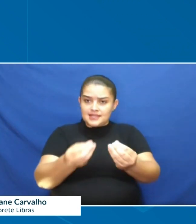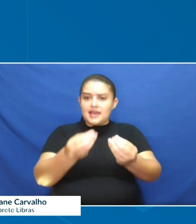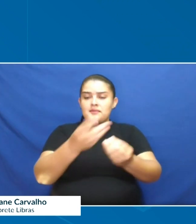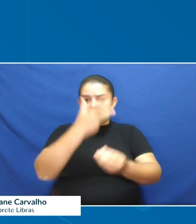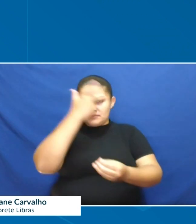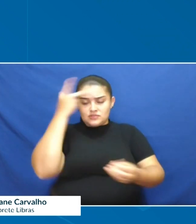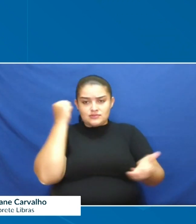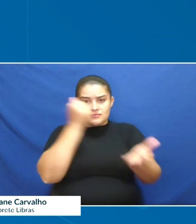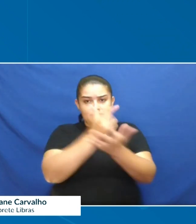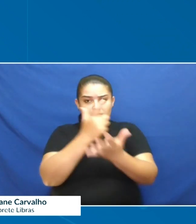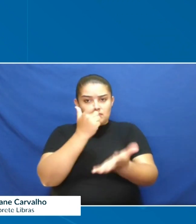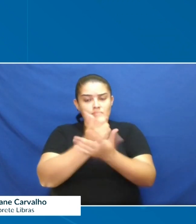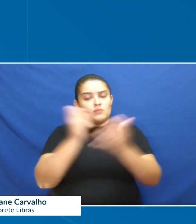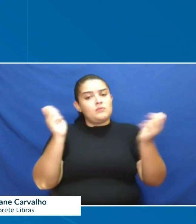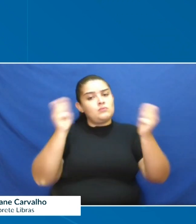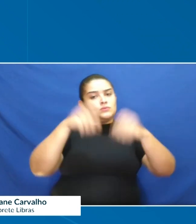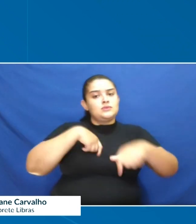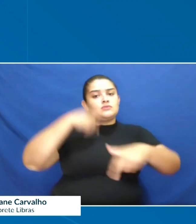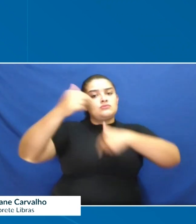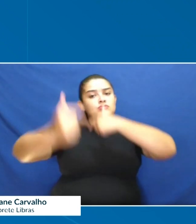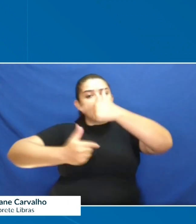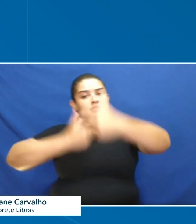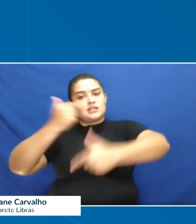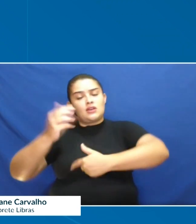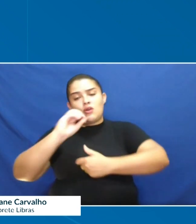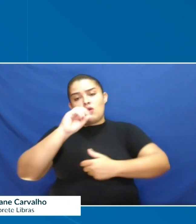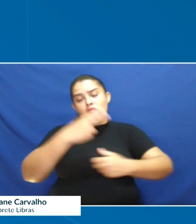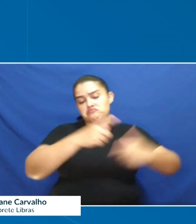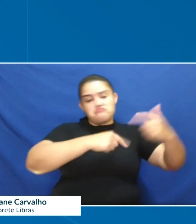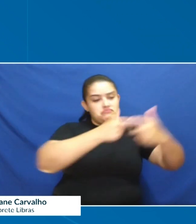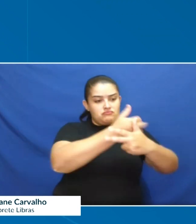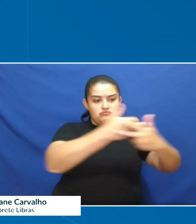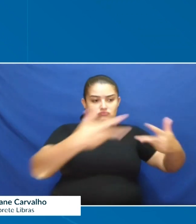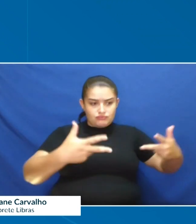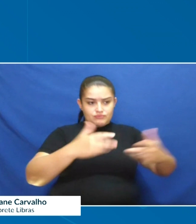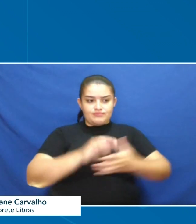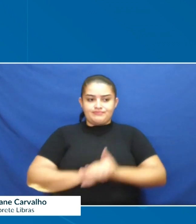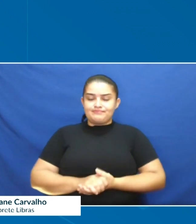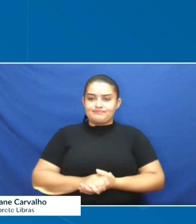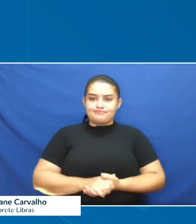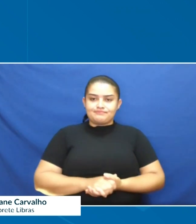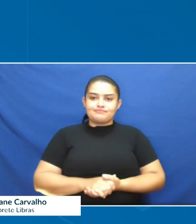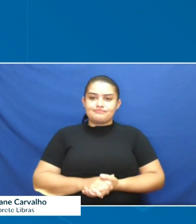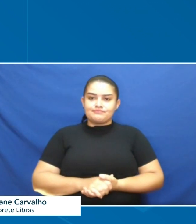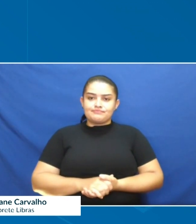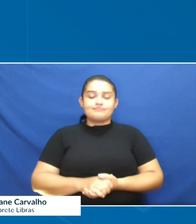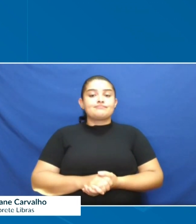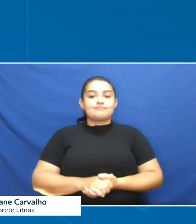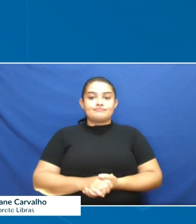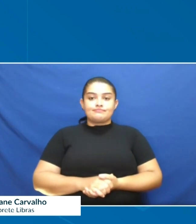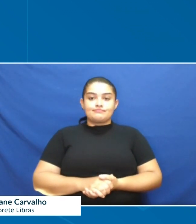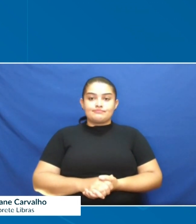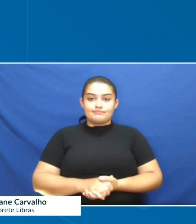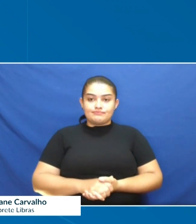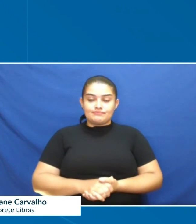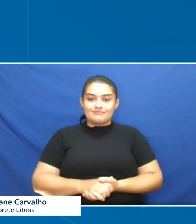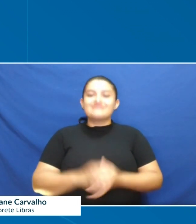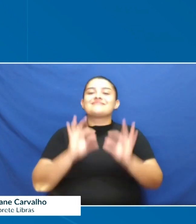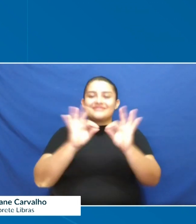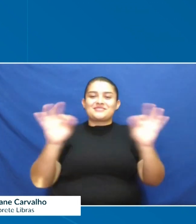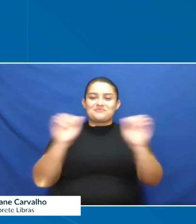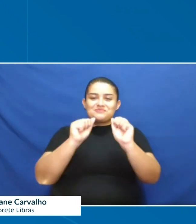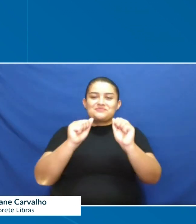um serviço como um produto em si. Mais ou menos isso. Certo. E ela... Pode falar, professor.